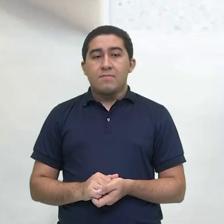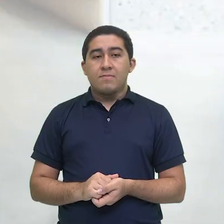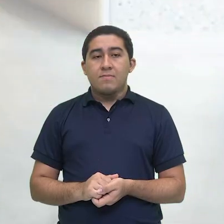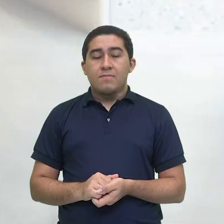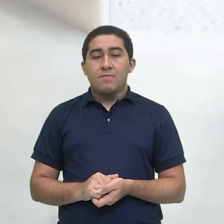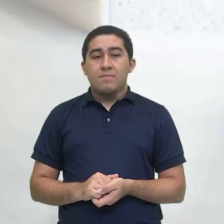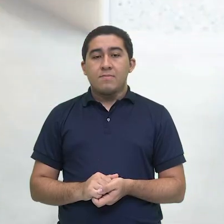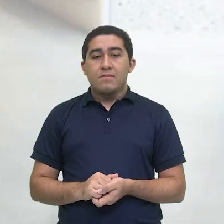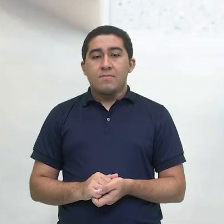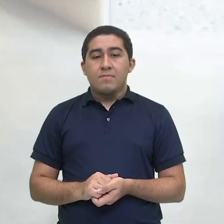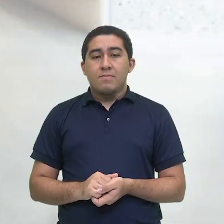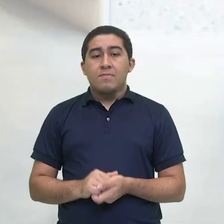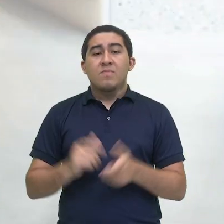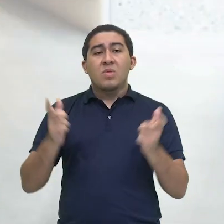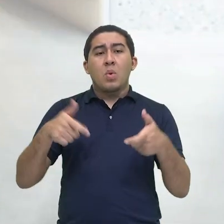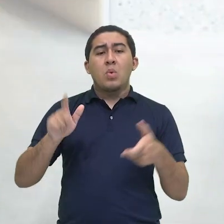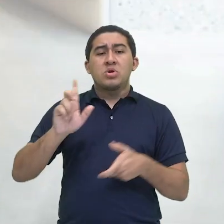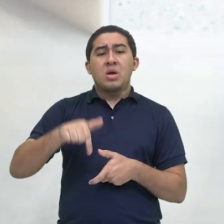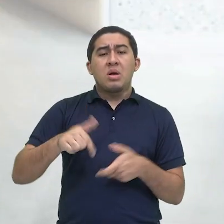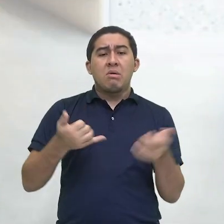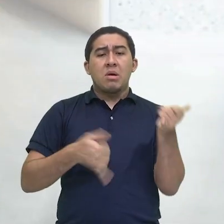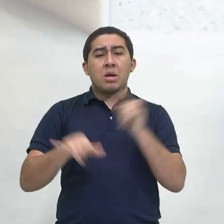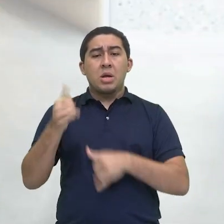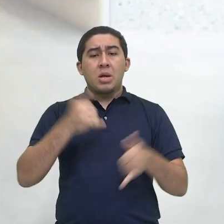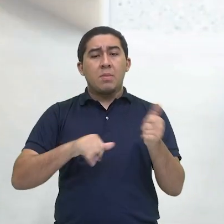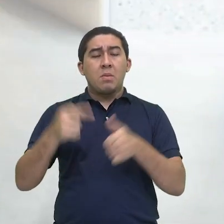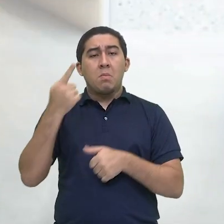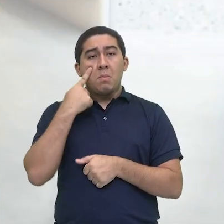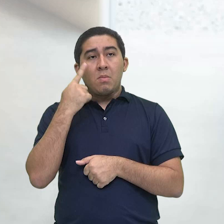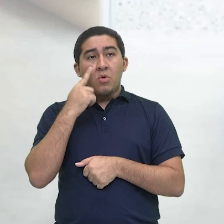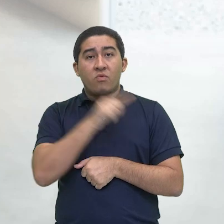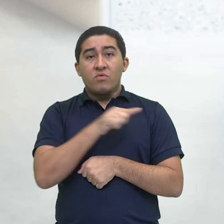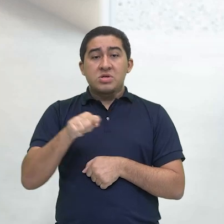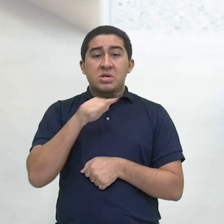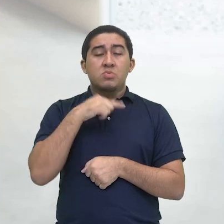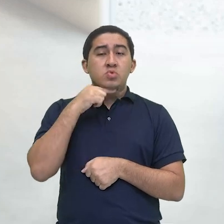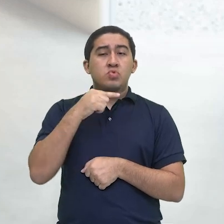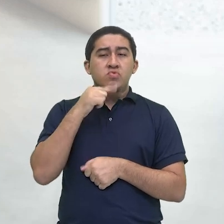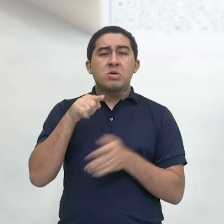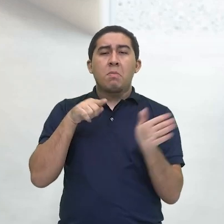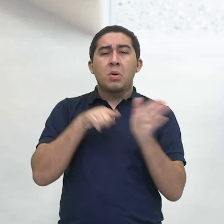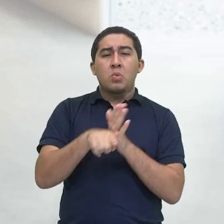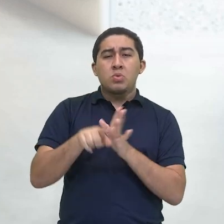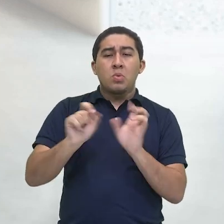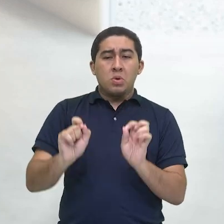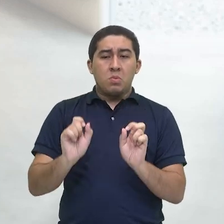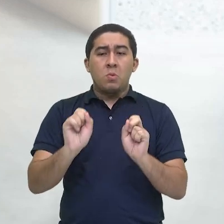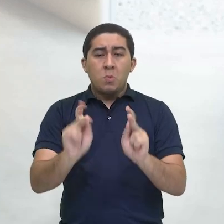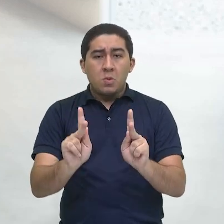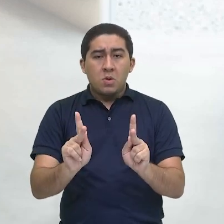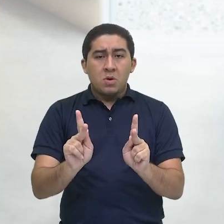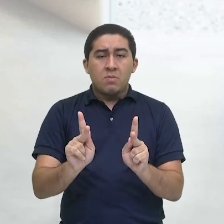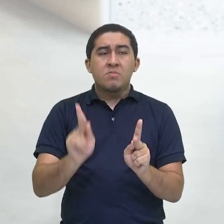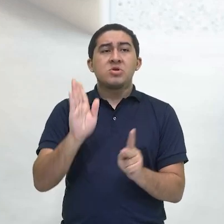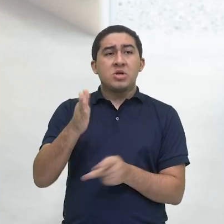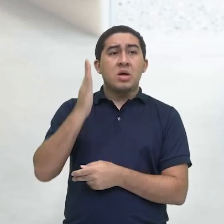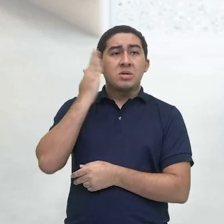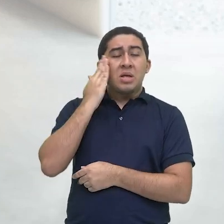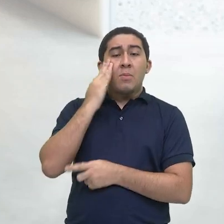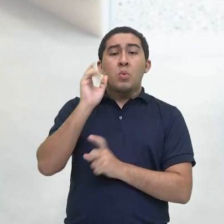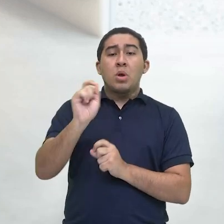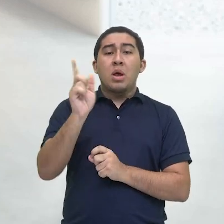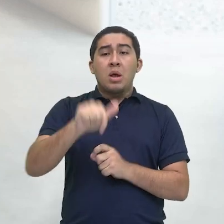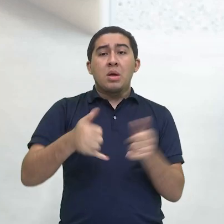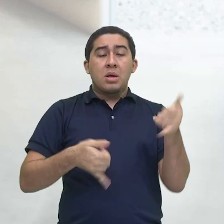E aonde está a química, né? Você deve estar se perguntando. Muito bem, a senhora disse o que é química,